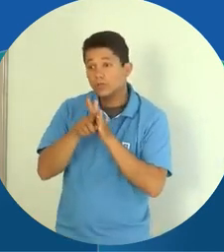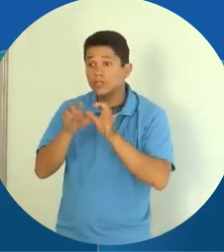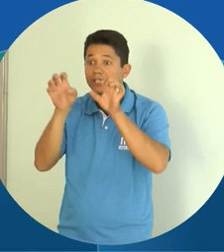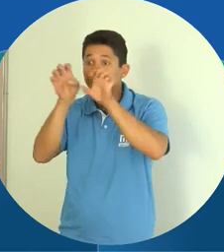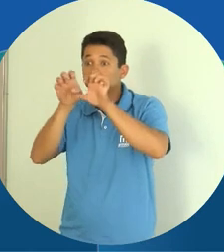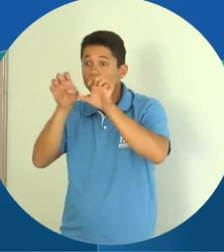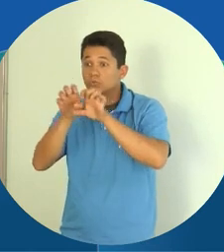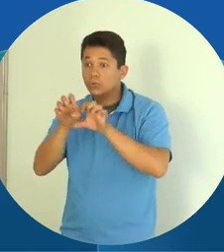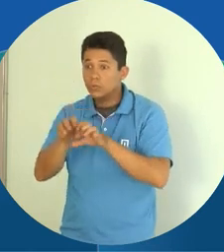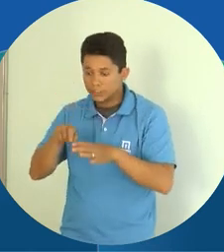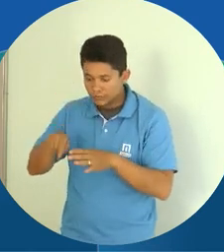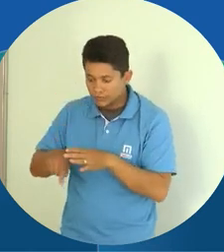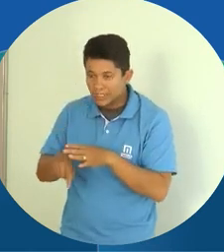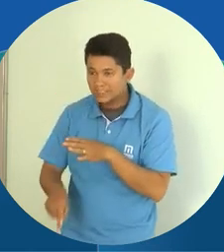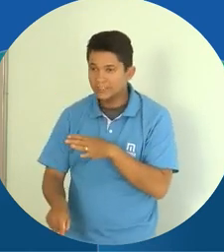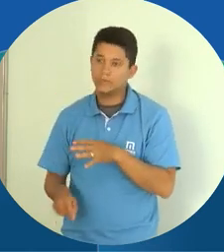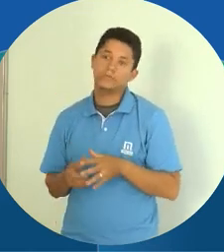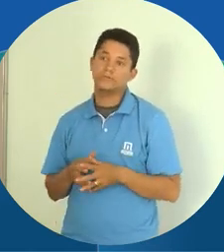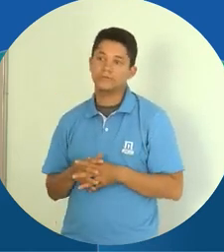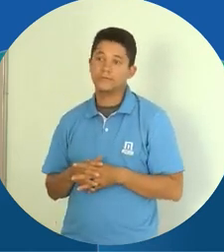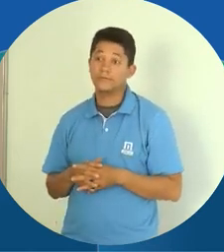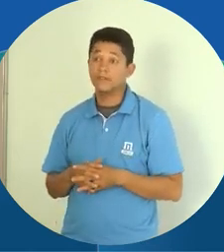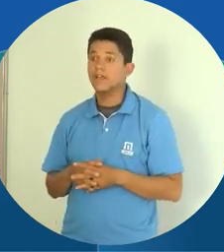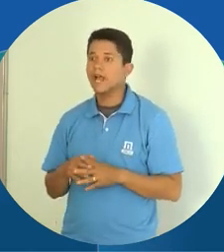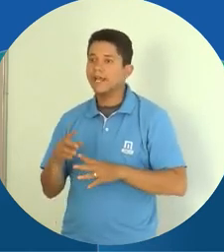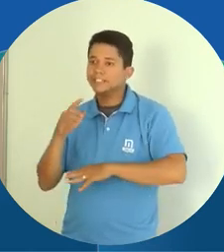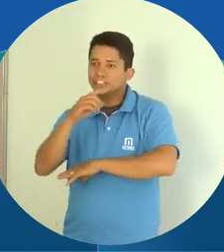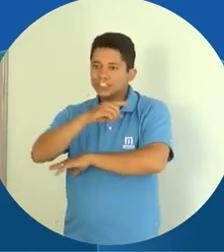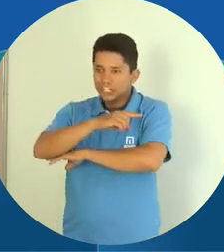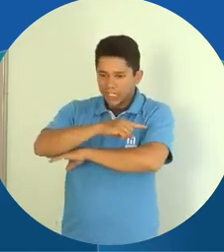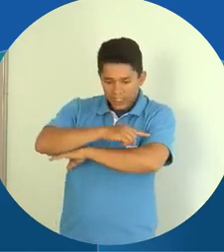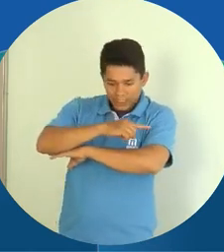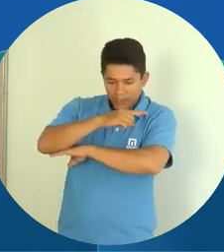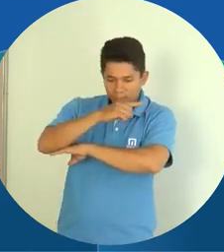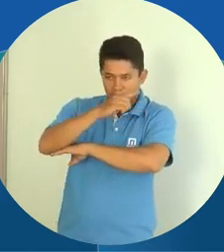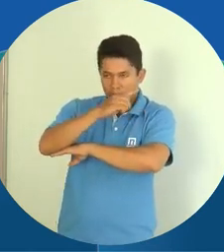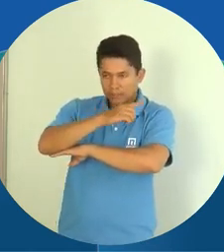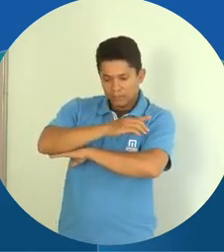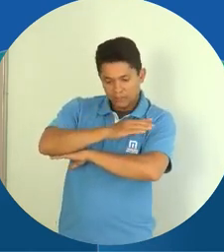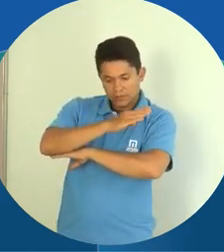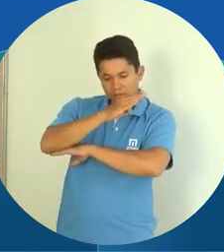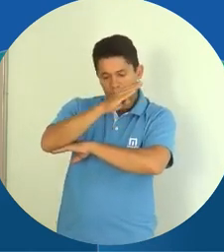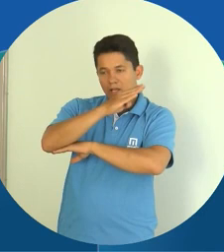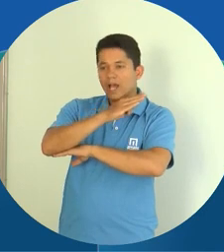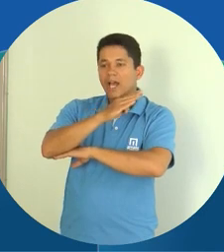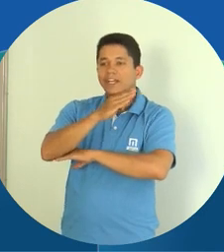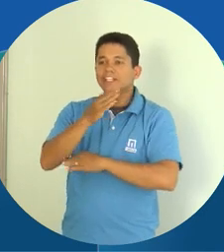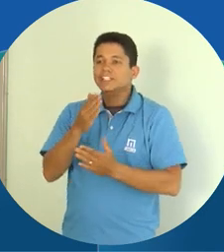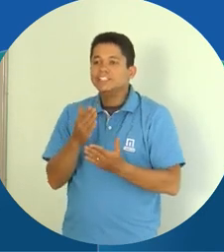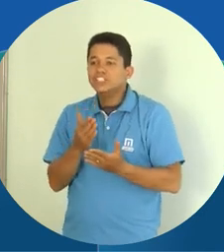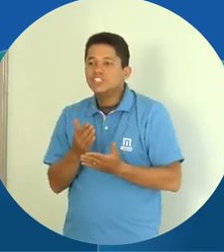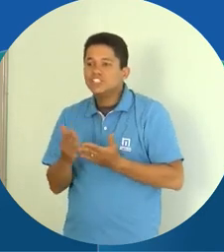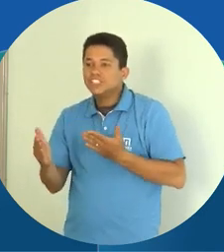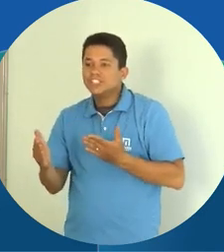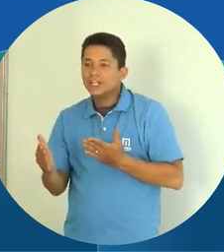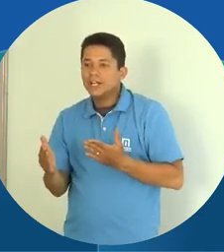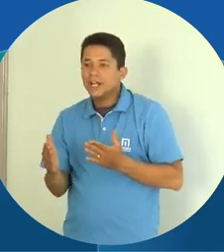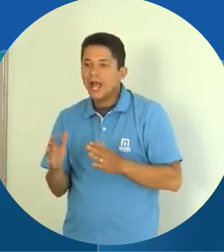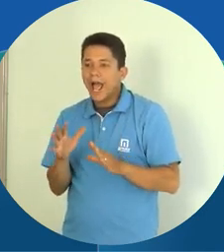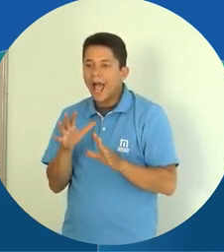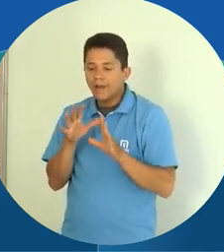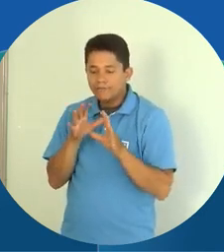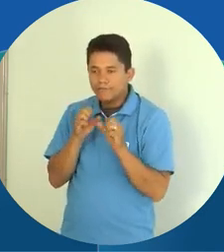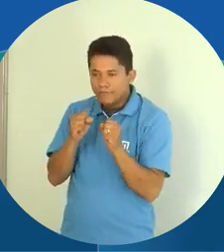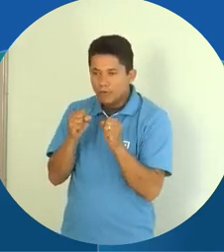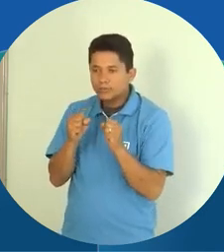todo. Mas, a partir do momento que a gente dá essa inclinação, a gente consegue eliminar toda a força horizontal que vai para a estaca, transformando isso em tração